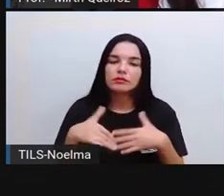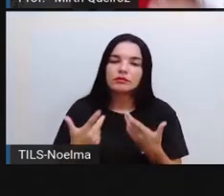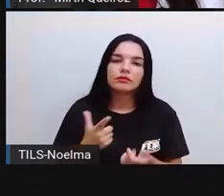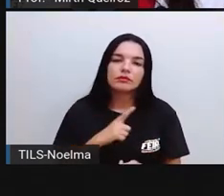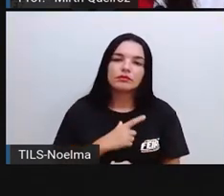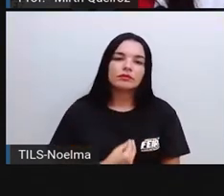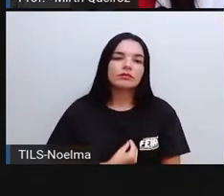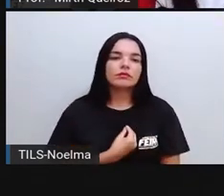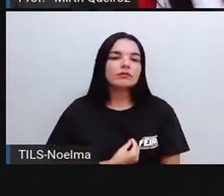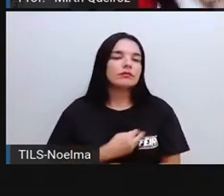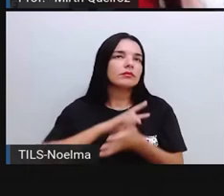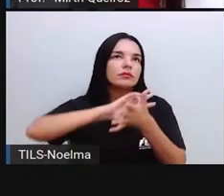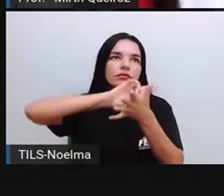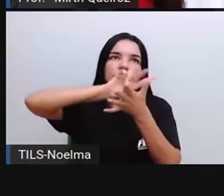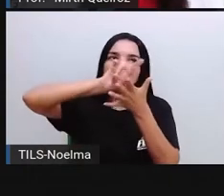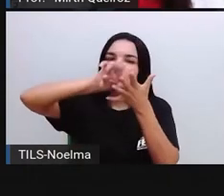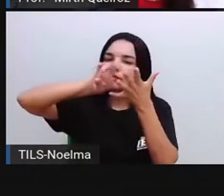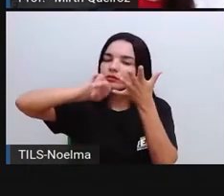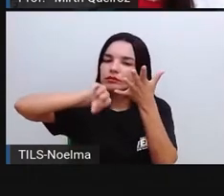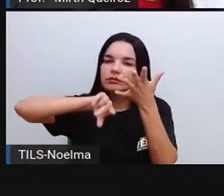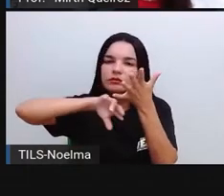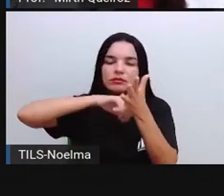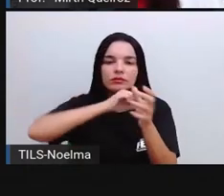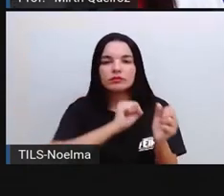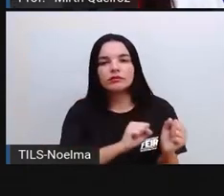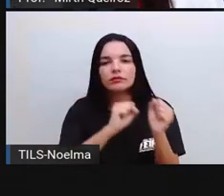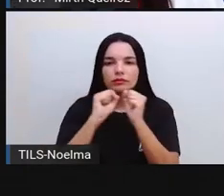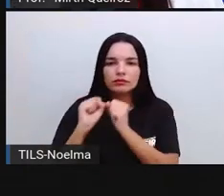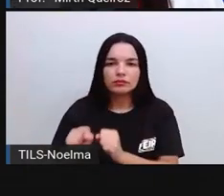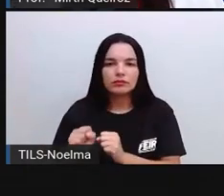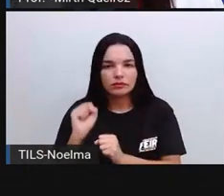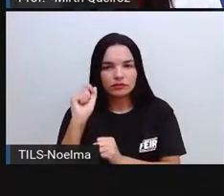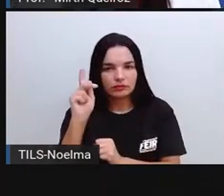aí várias possibilidades, certo?